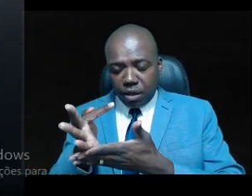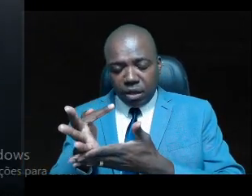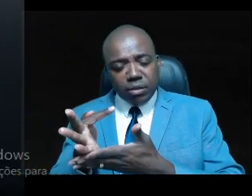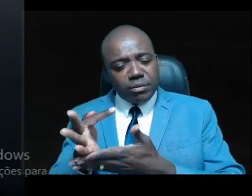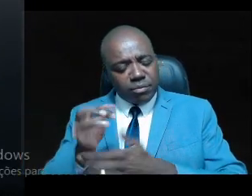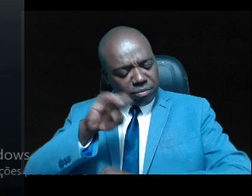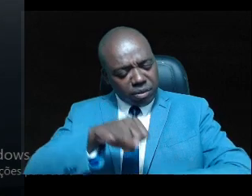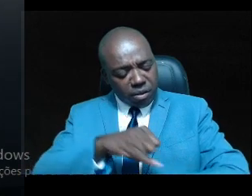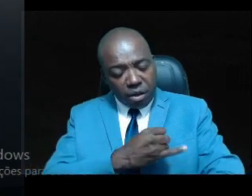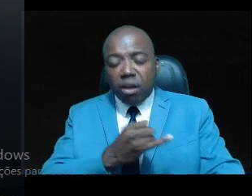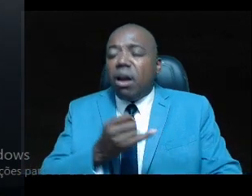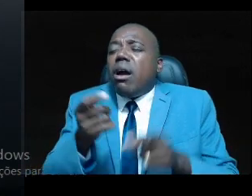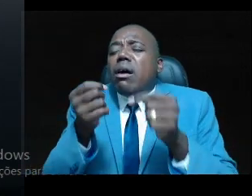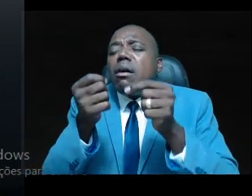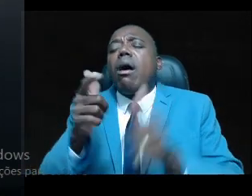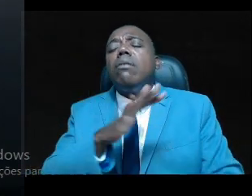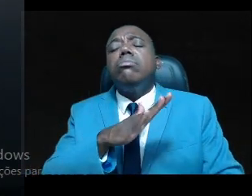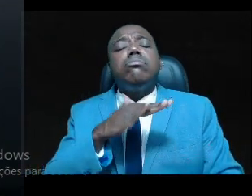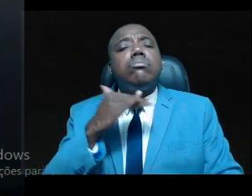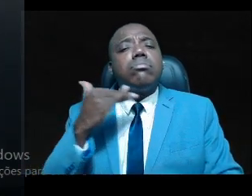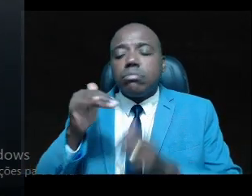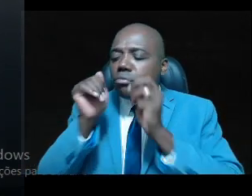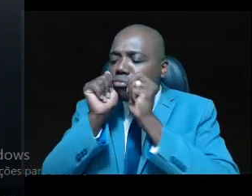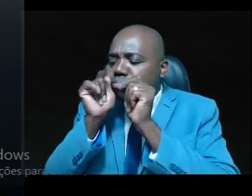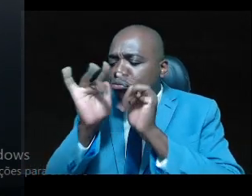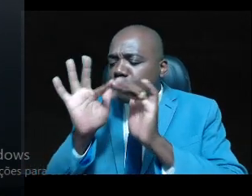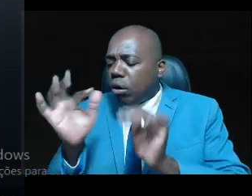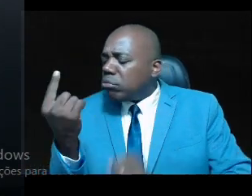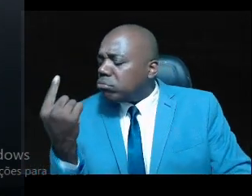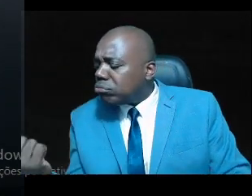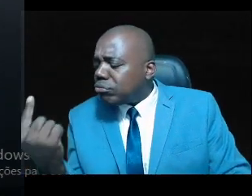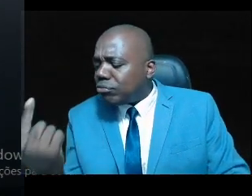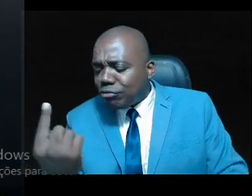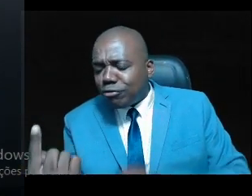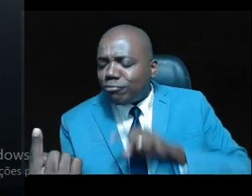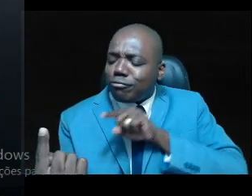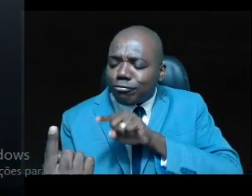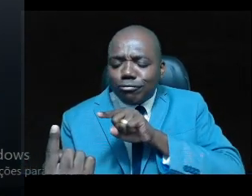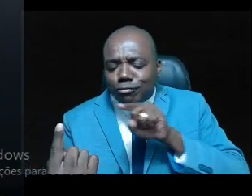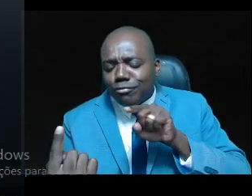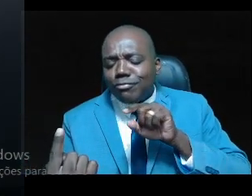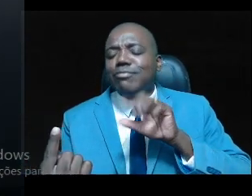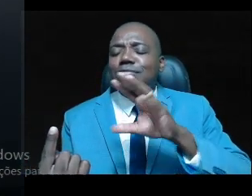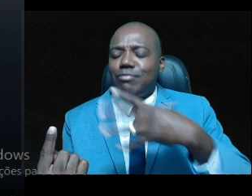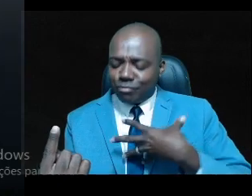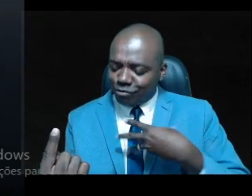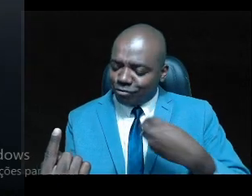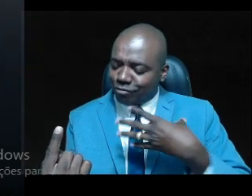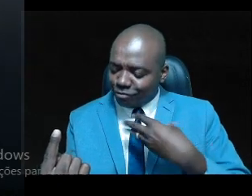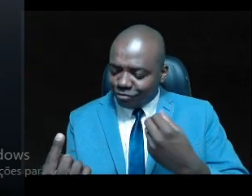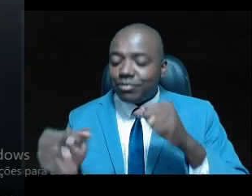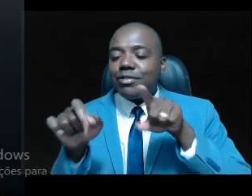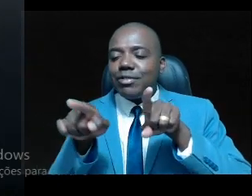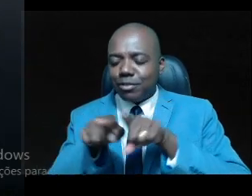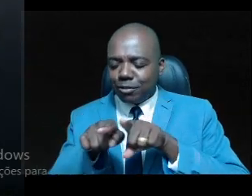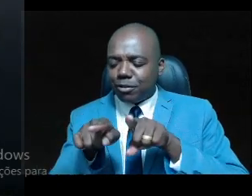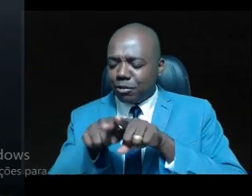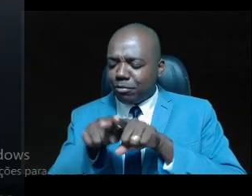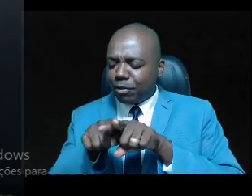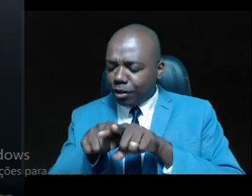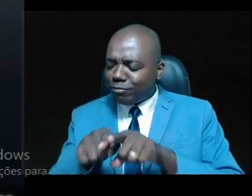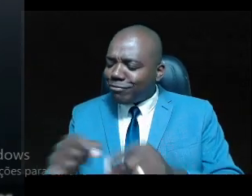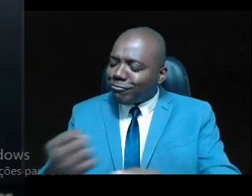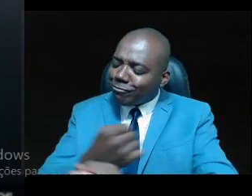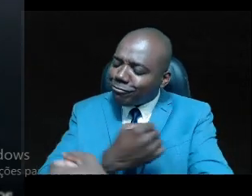próximo da morte, abençoou cada um dos filhos de José e adorou